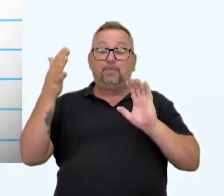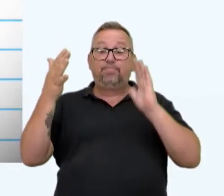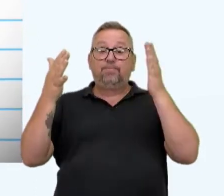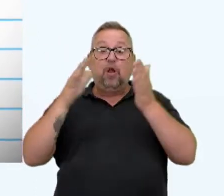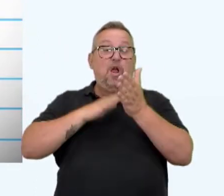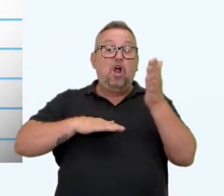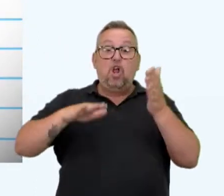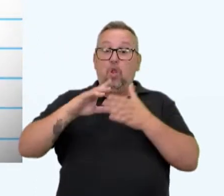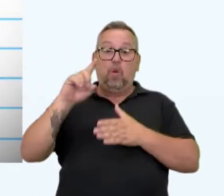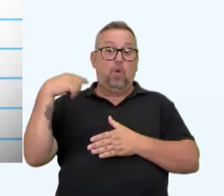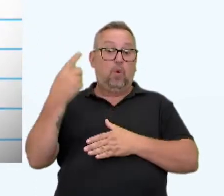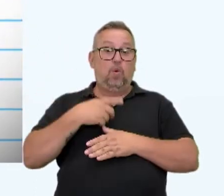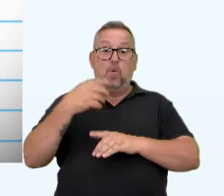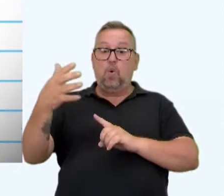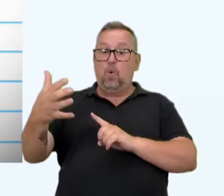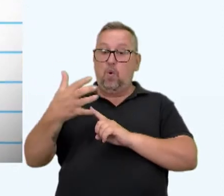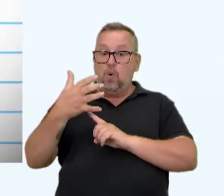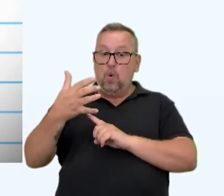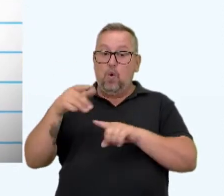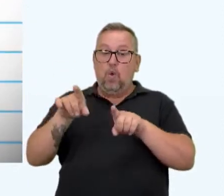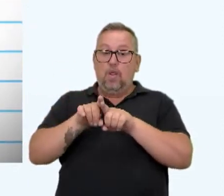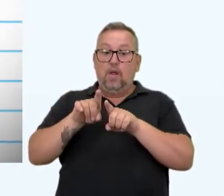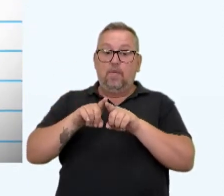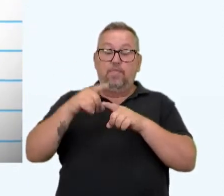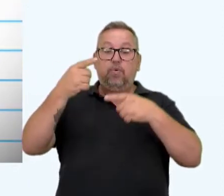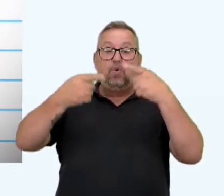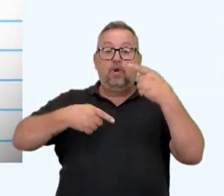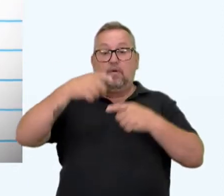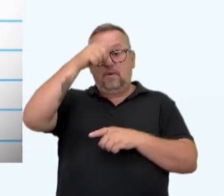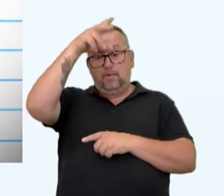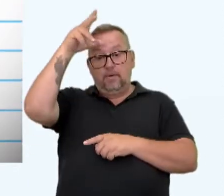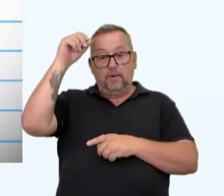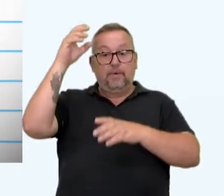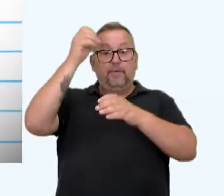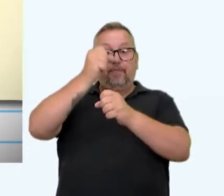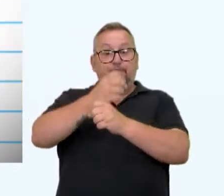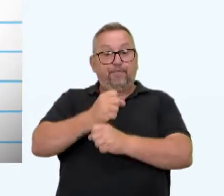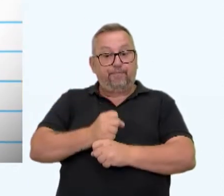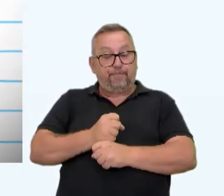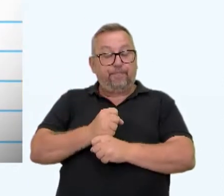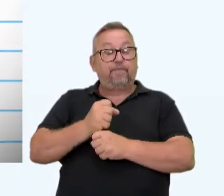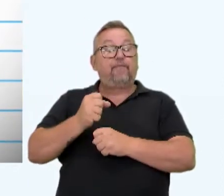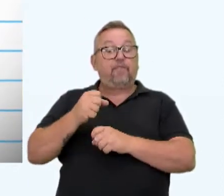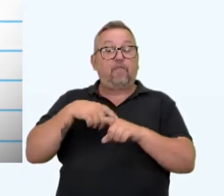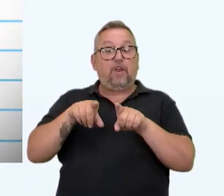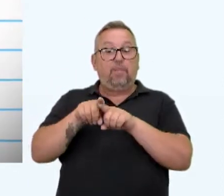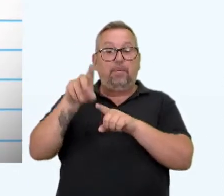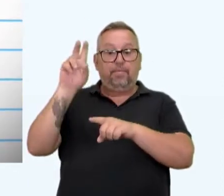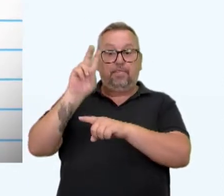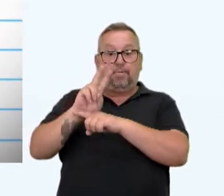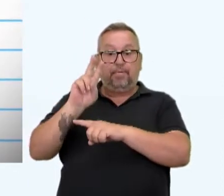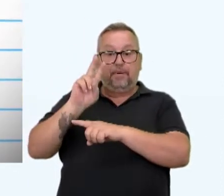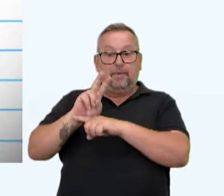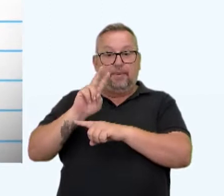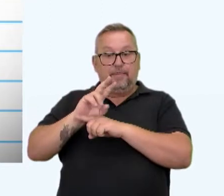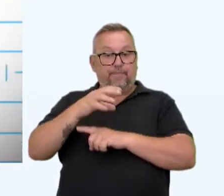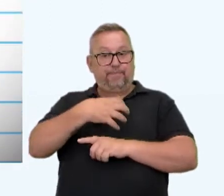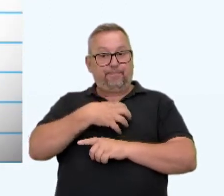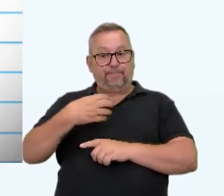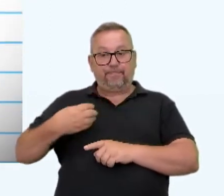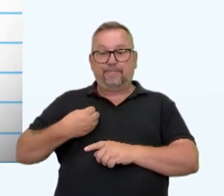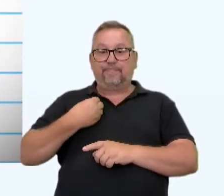todos nós, como a definição de políticas públicas, cálculos da previdência e monitoramento das condições de